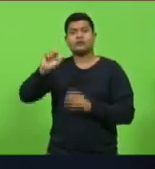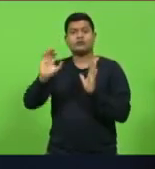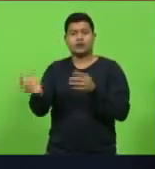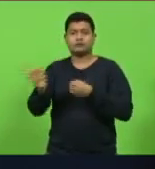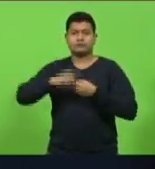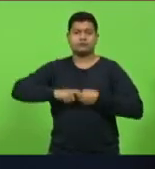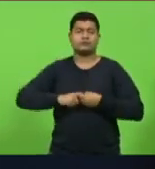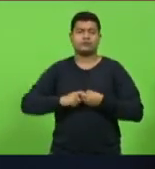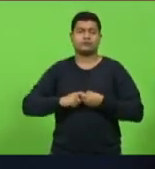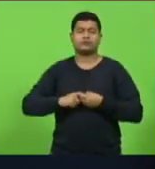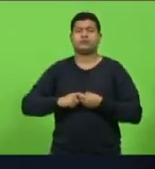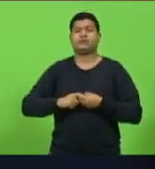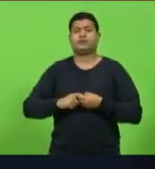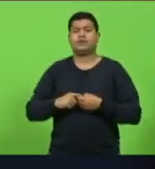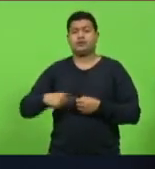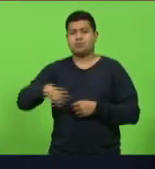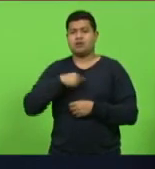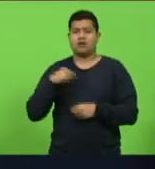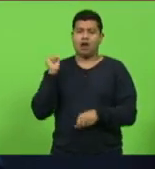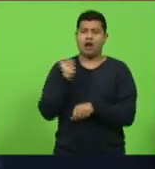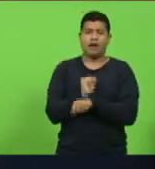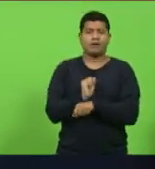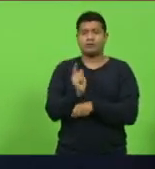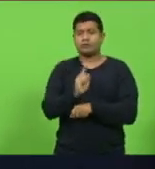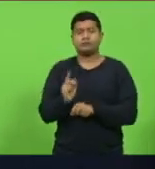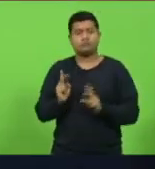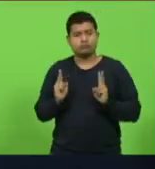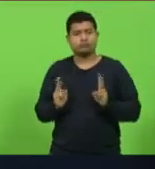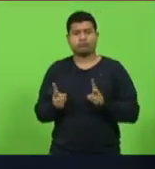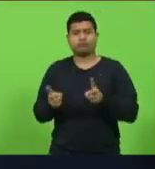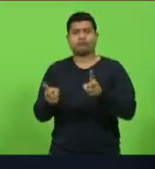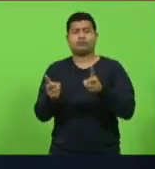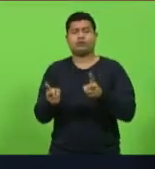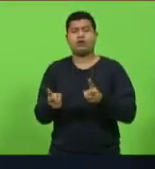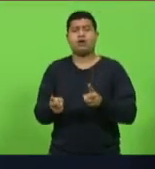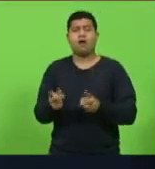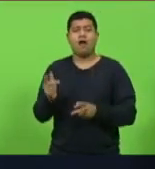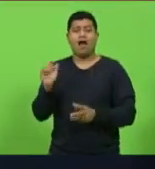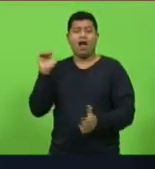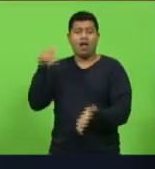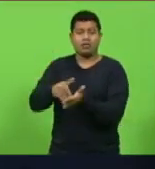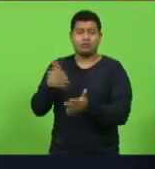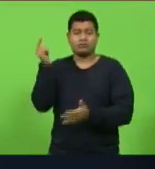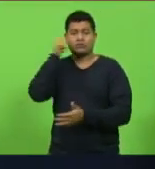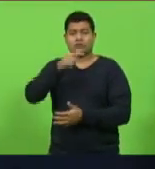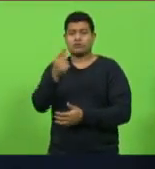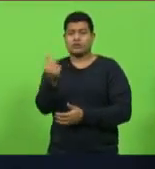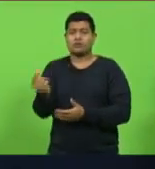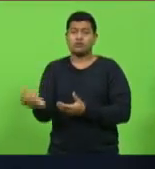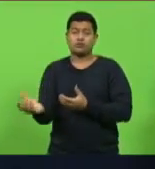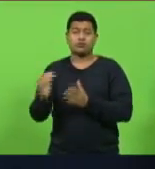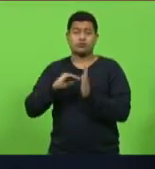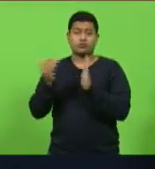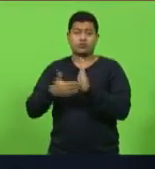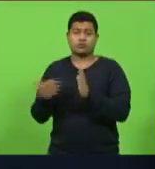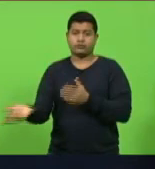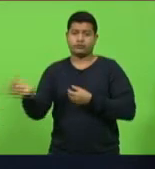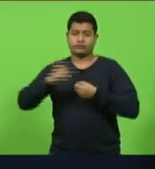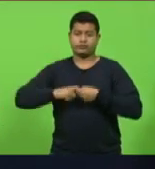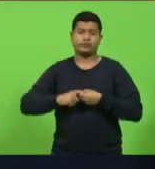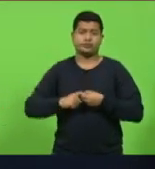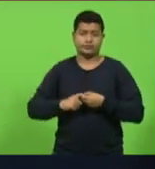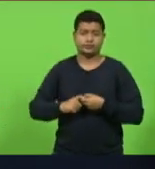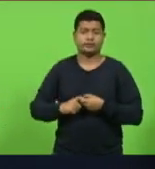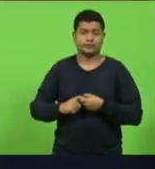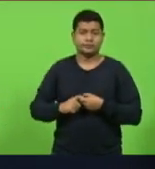nós não vamos parar até buscarmos todo esse recurso de volta para os